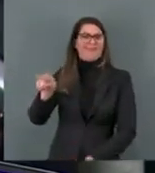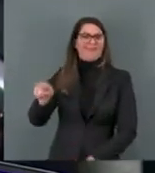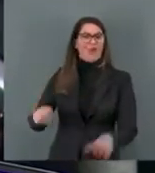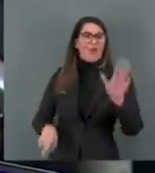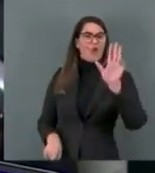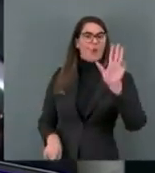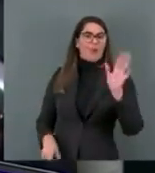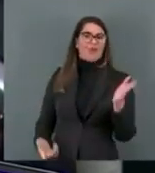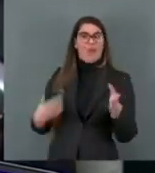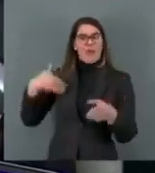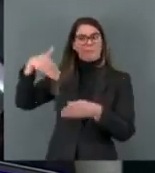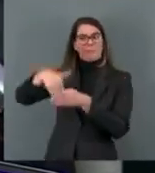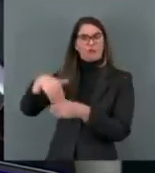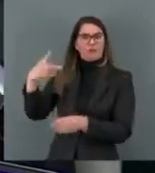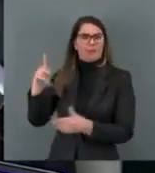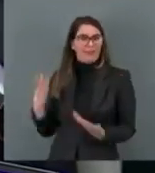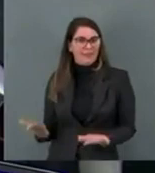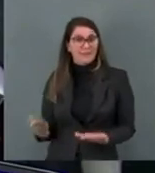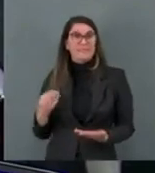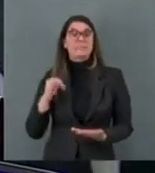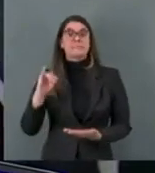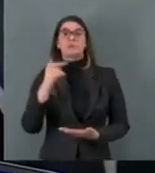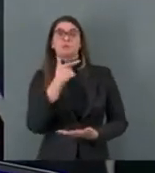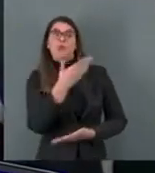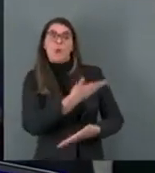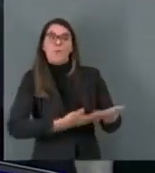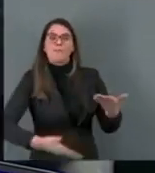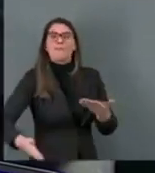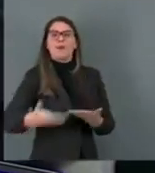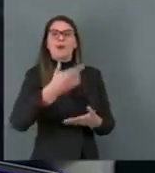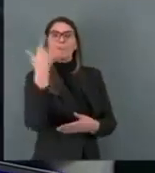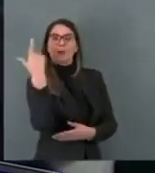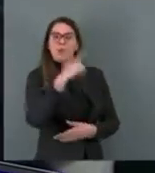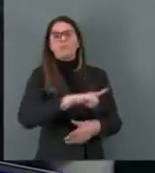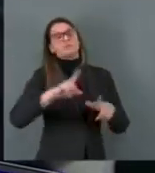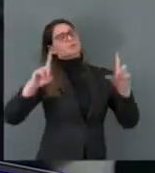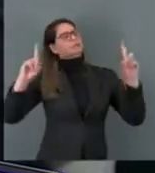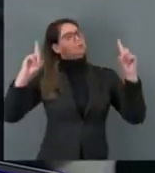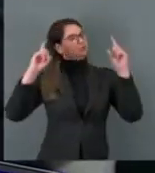pelas urnas. 15 Agora, segundos. se ele não tem o um meio para isso, fica